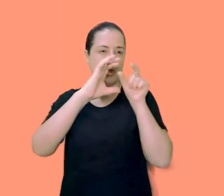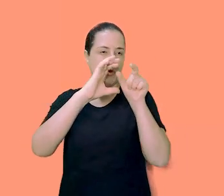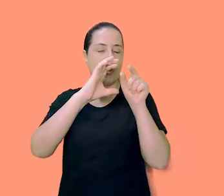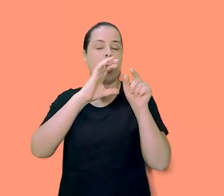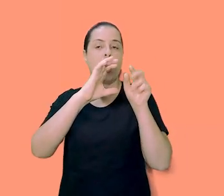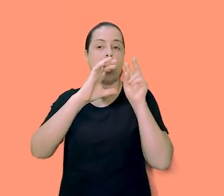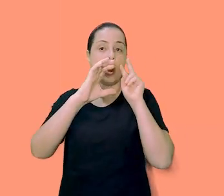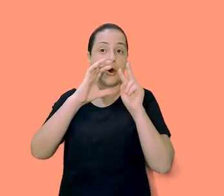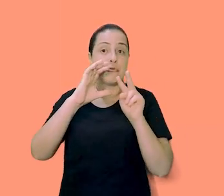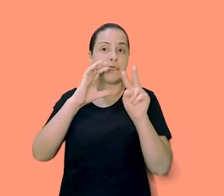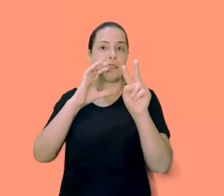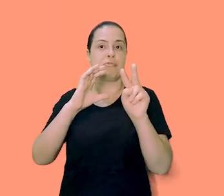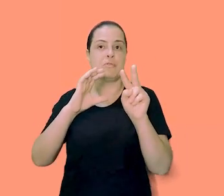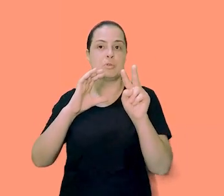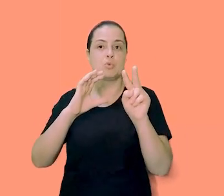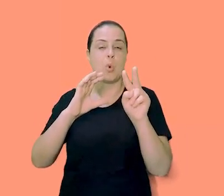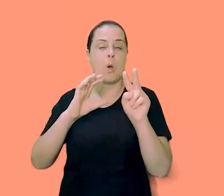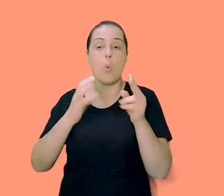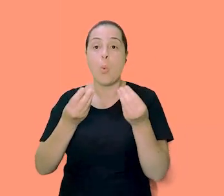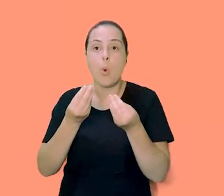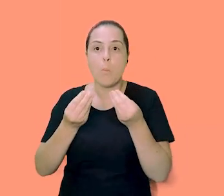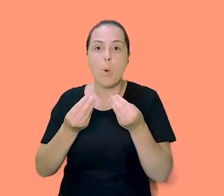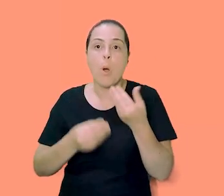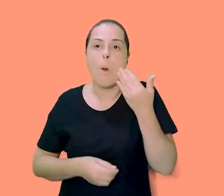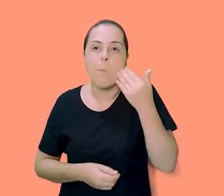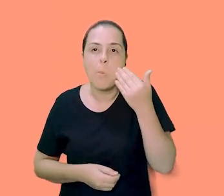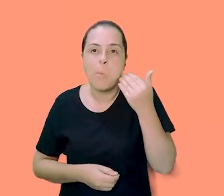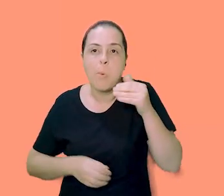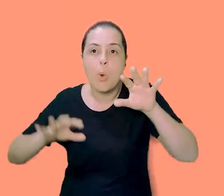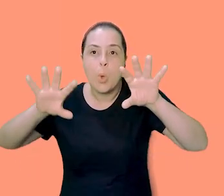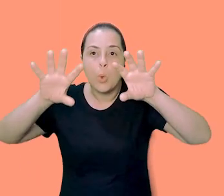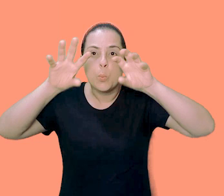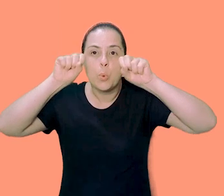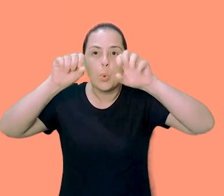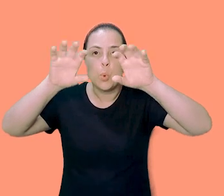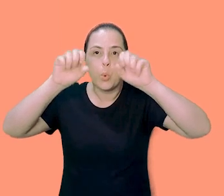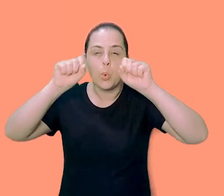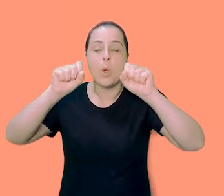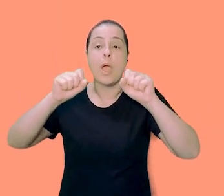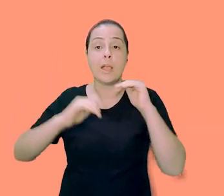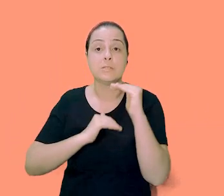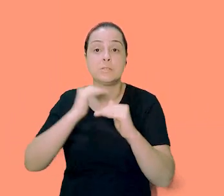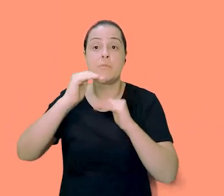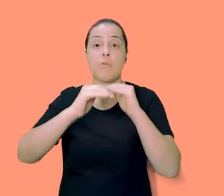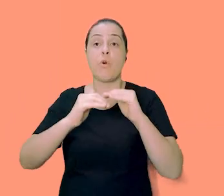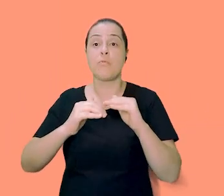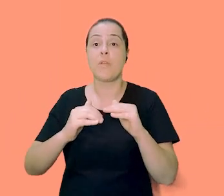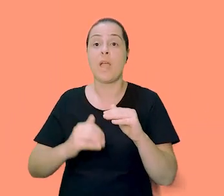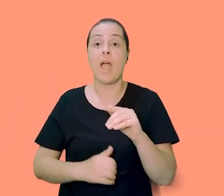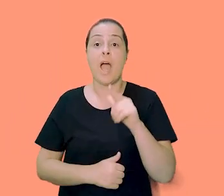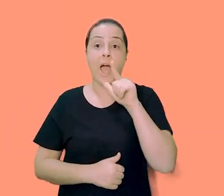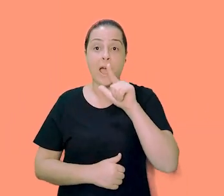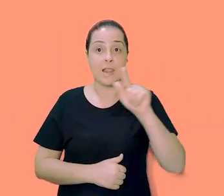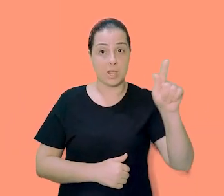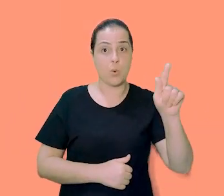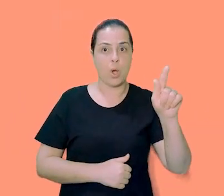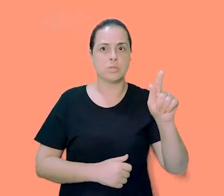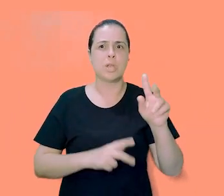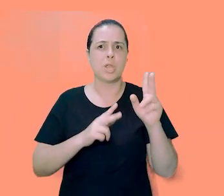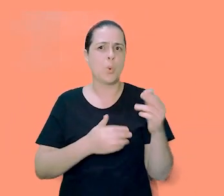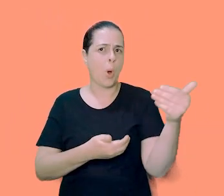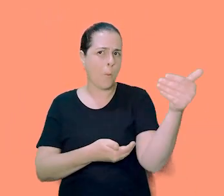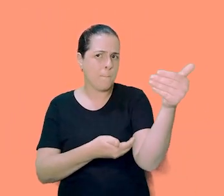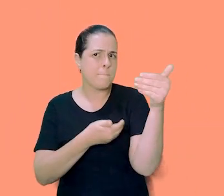córtex visual, inicialmente, para a gente absorver, a desenvolver a linguagem. É comum os bebês, eles façam um pouco de